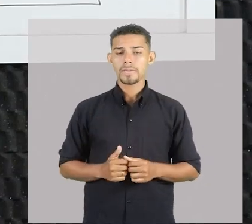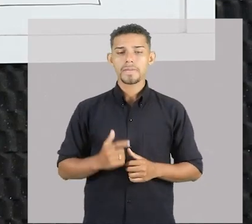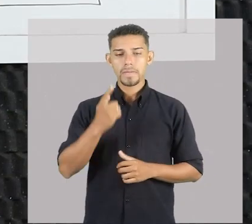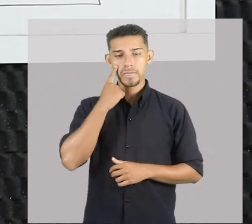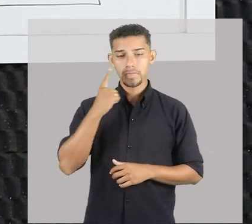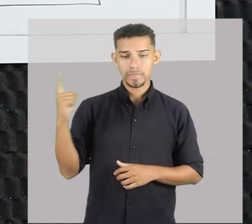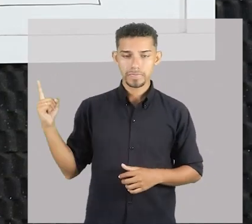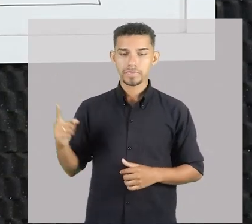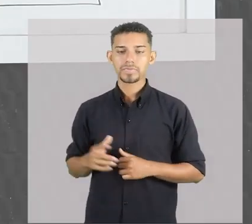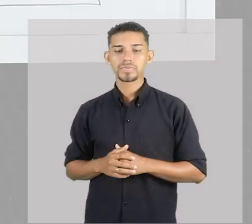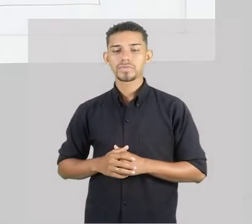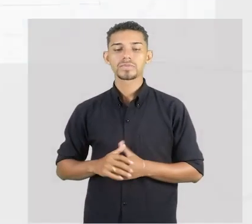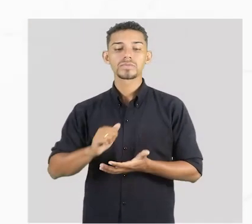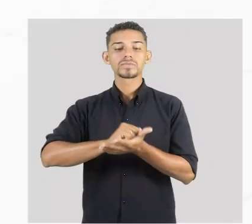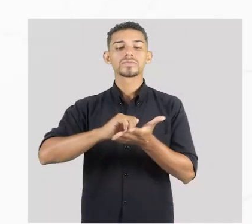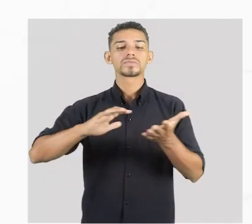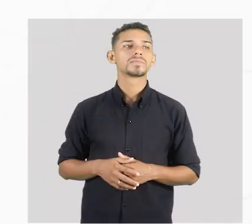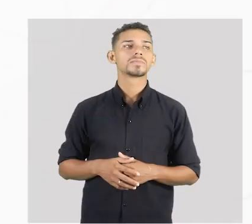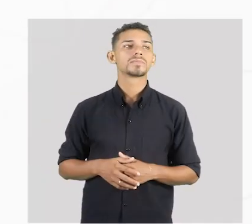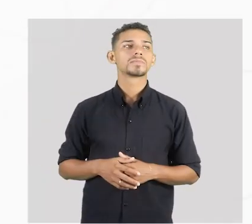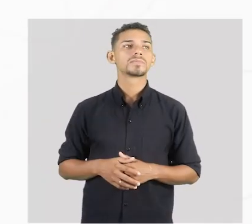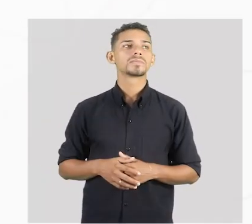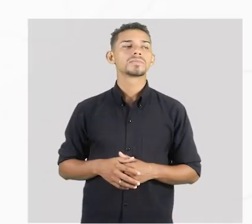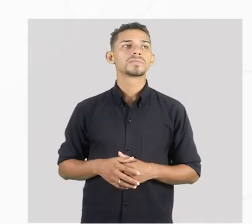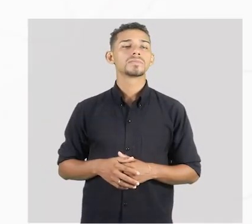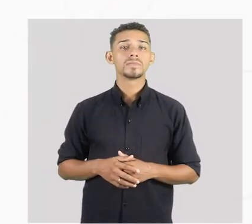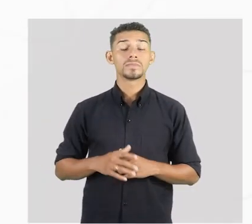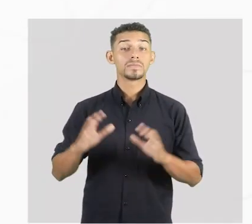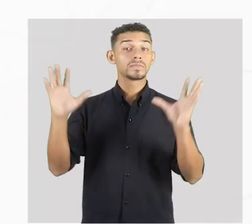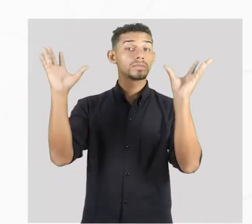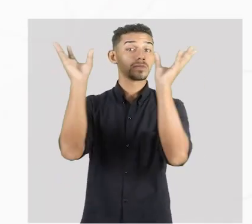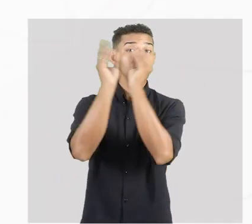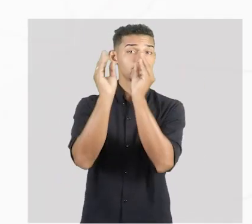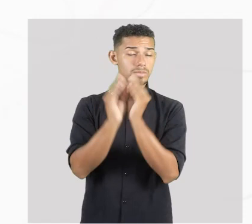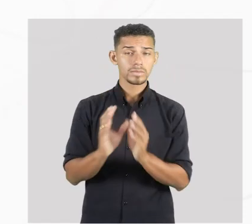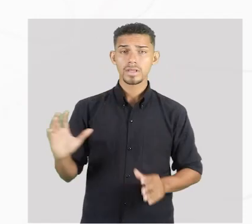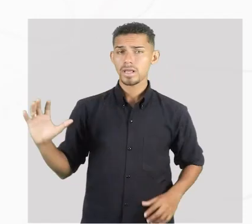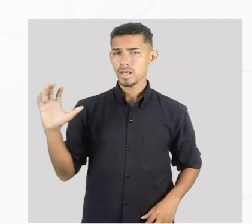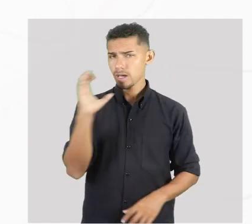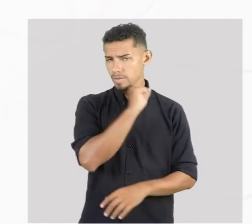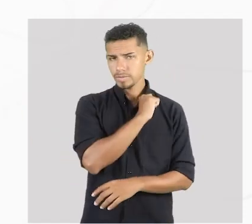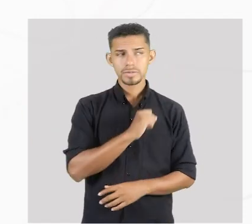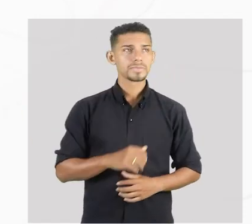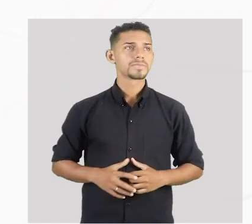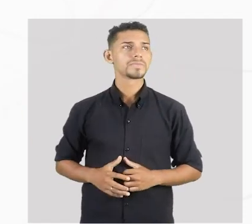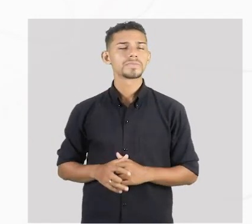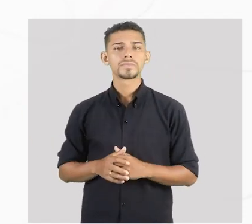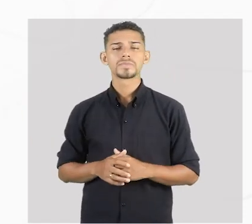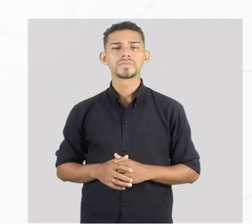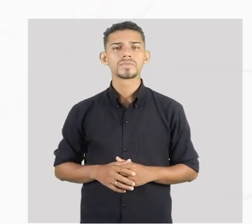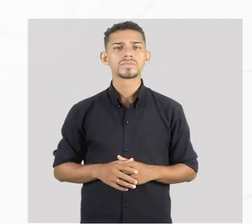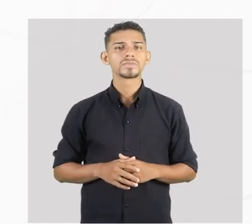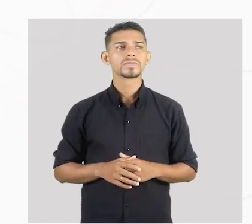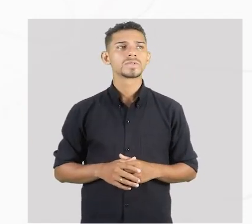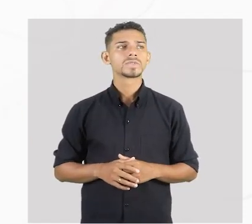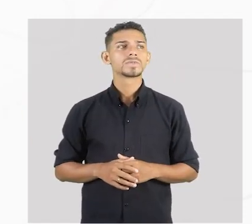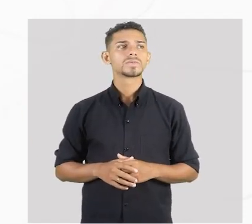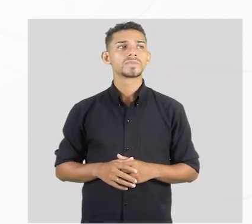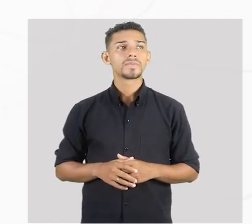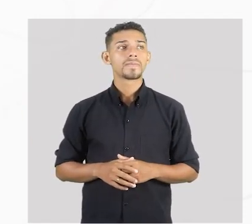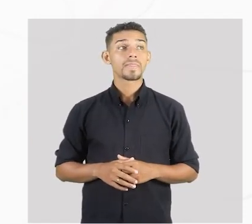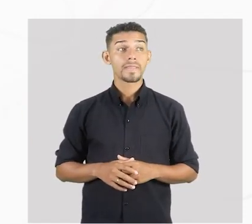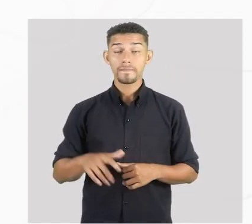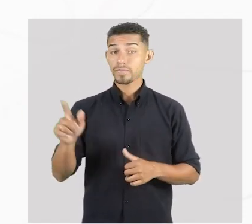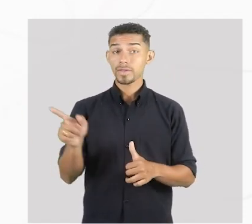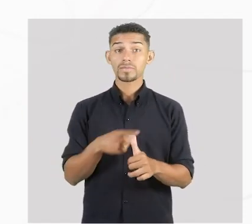slides. Exercício. Vamos fazer um resuminho aqui rapidão, ó. As formulazinhas de hoje. Primeiro a gente viu